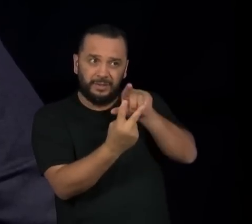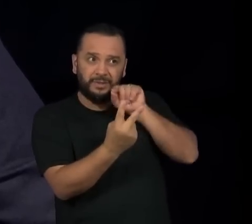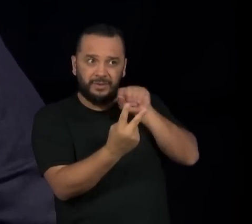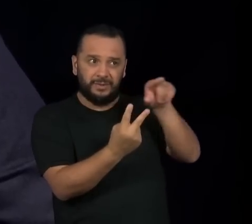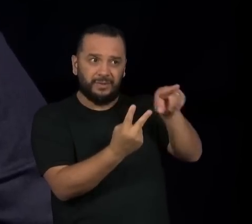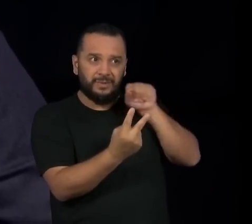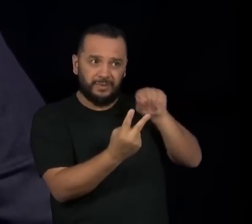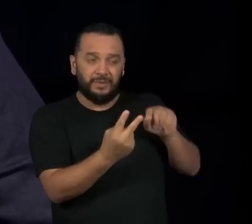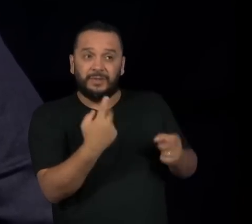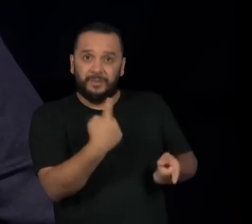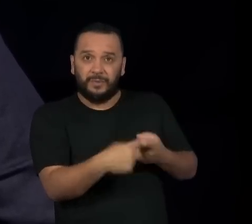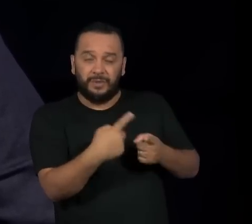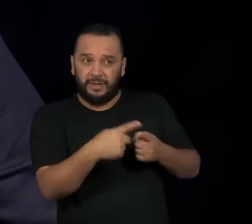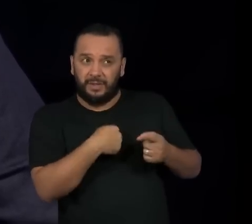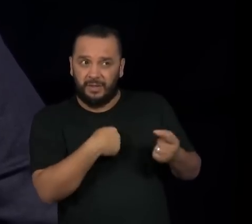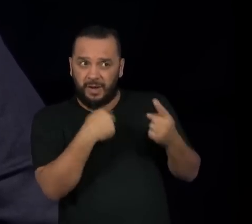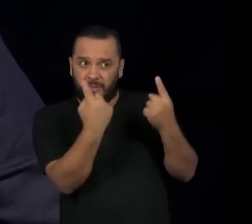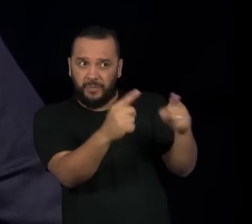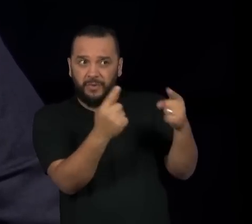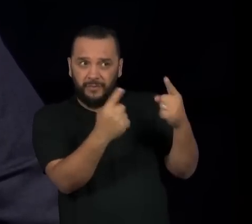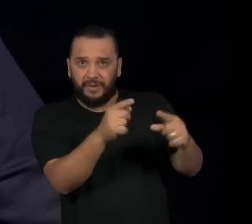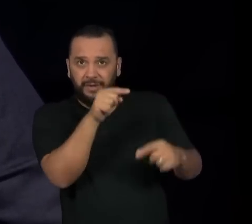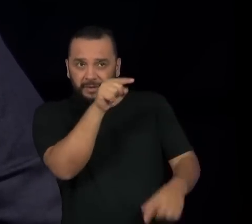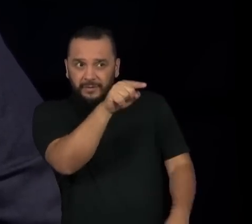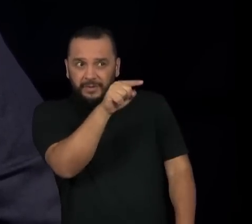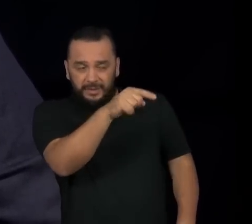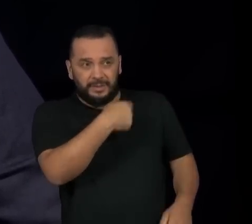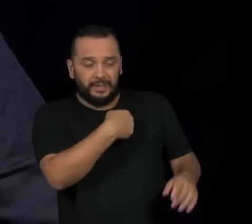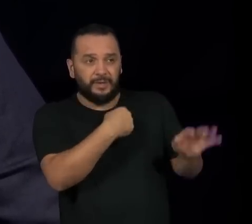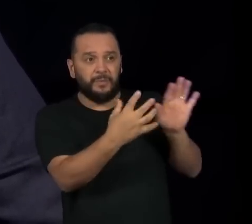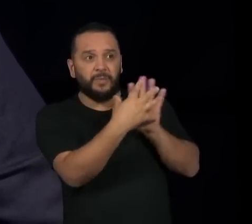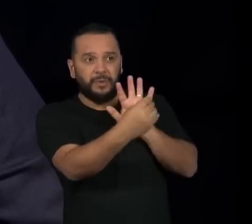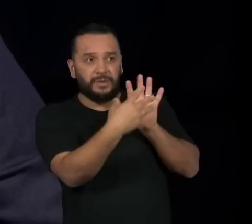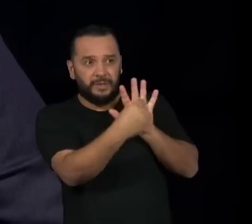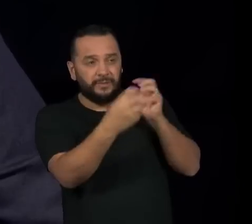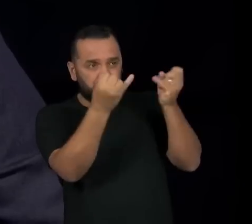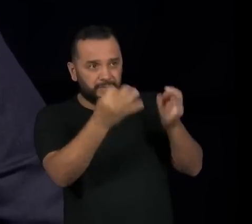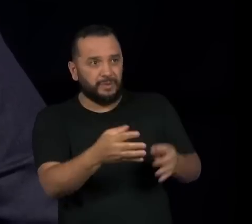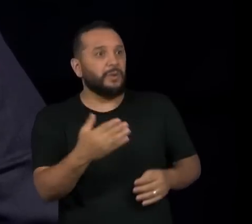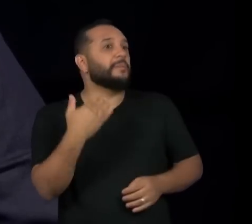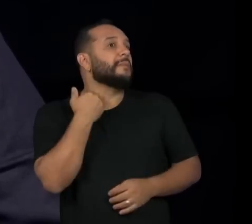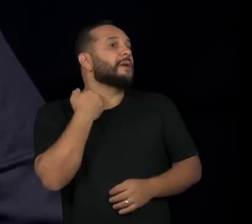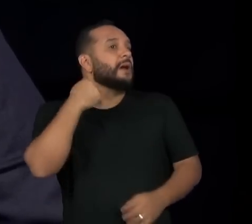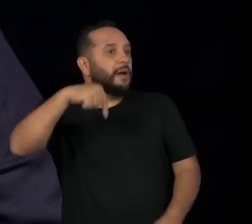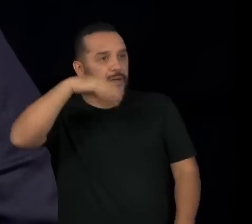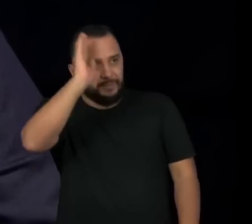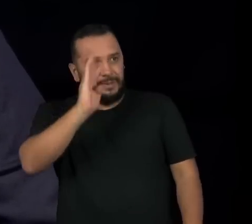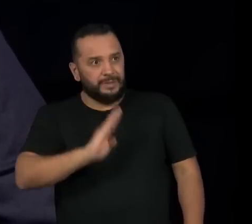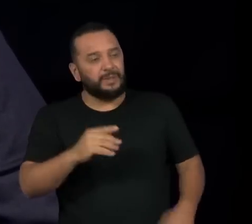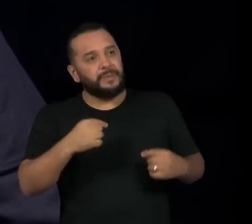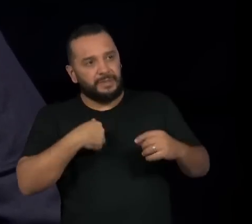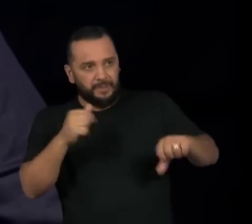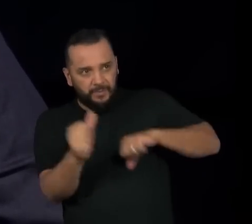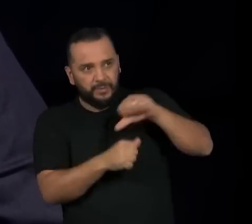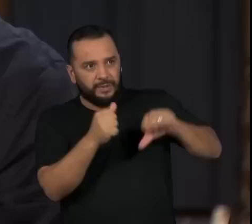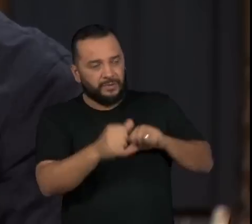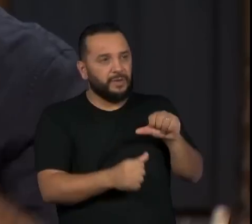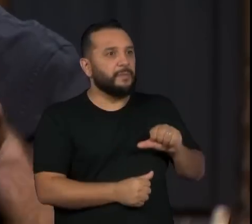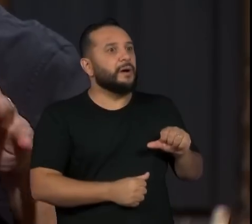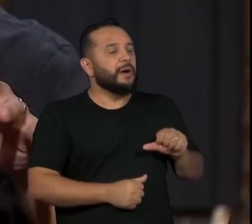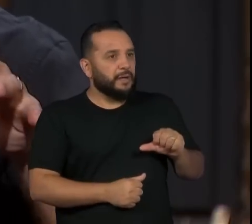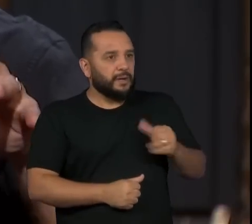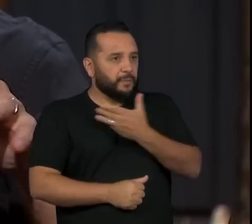te provoquei para você me dar um modelo e você falou que os bancos brasileiros têm que ser estatais, é isso que você falou?